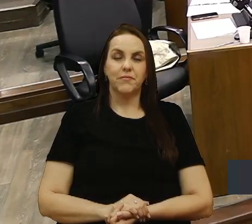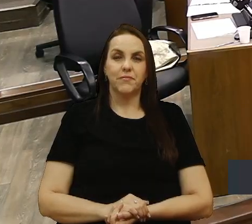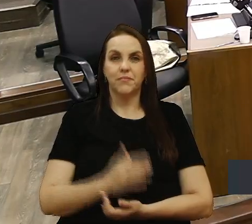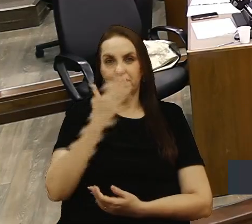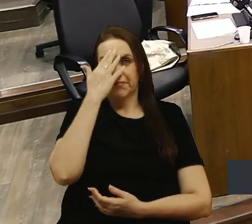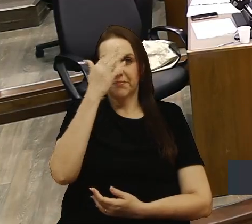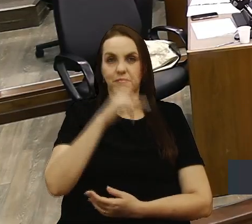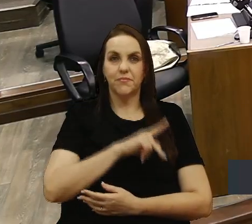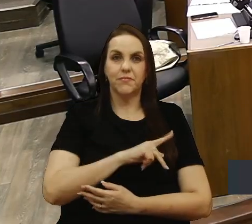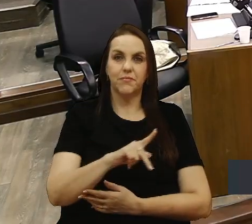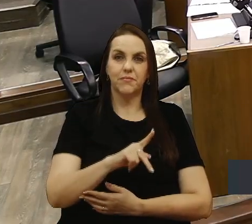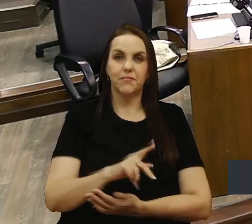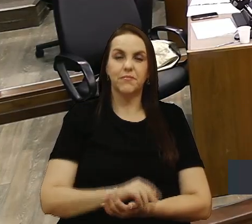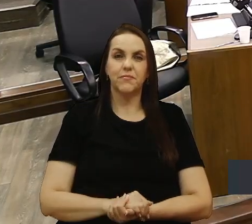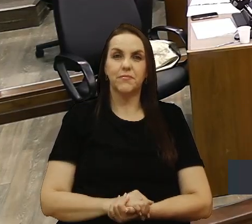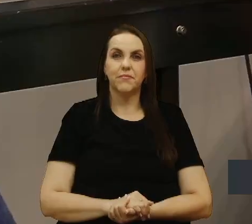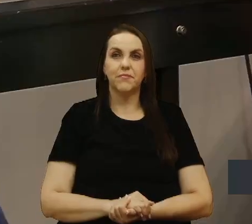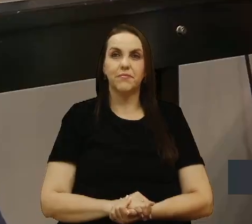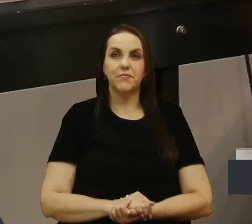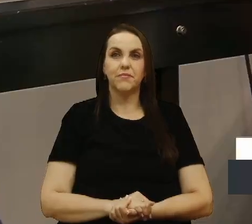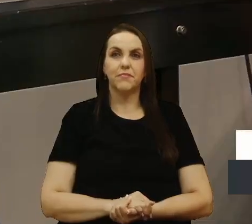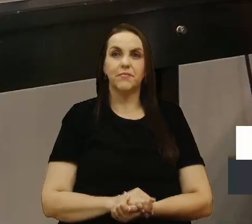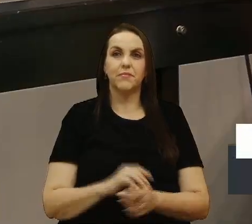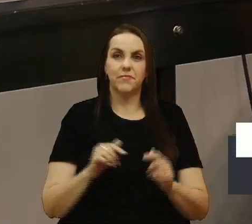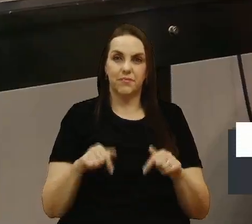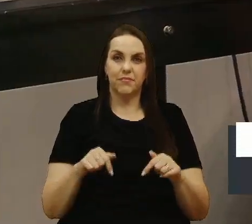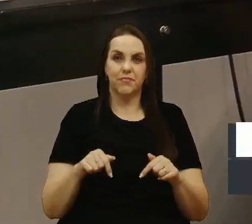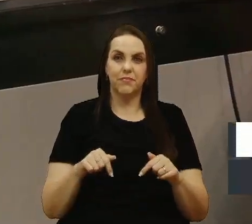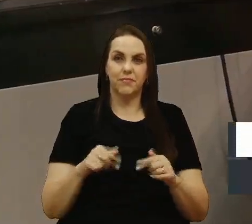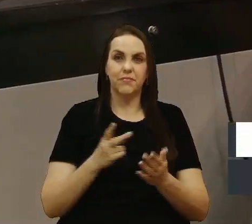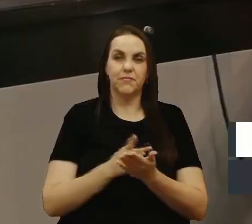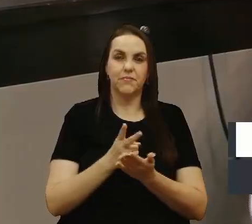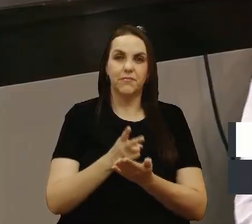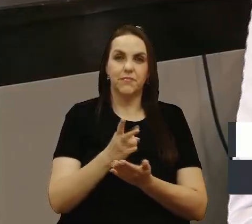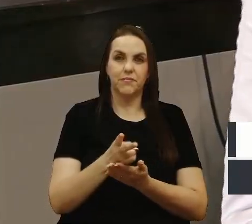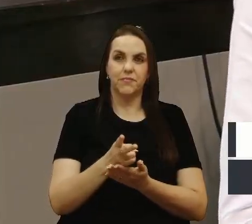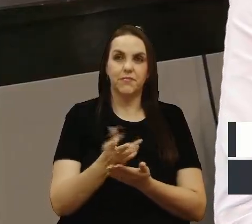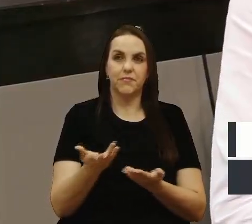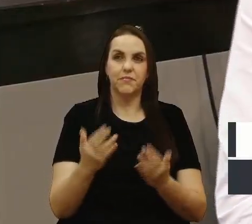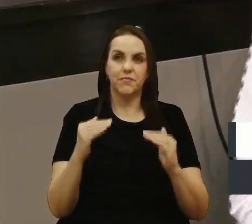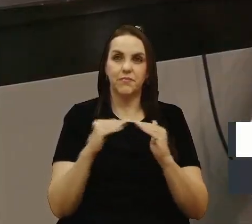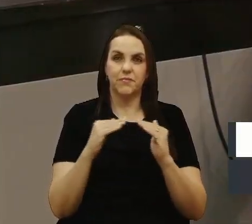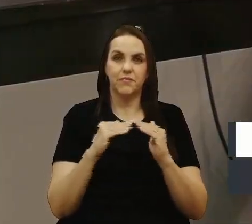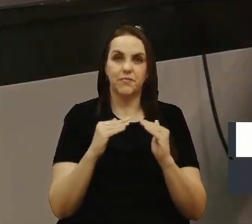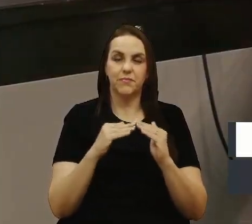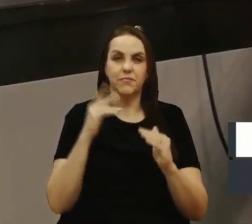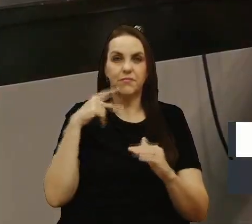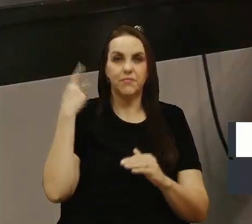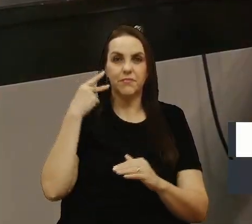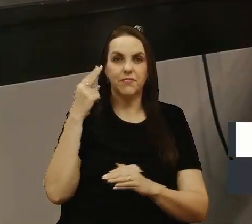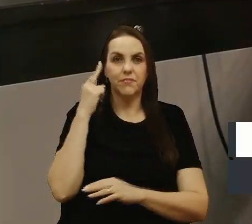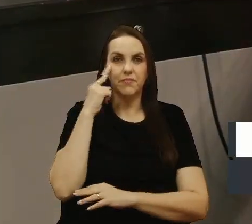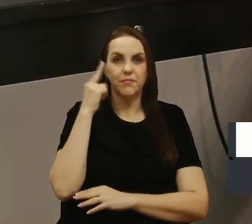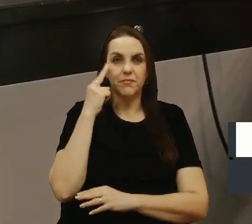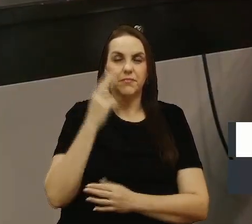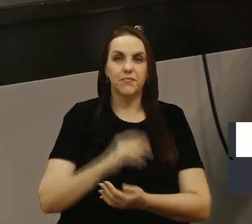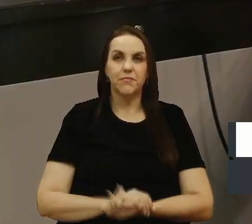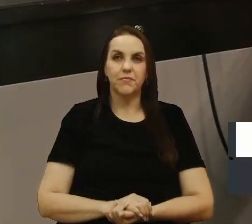Obrigado, presidente. Aqui a gente vai seguir na mesma linha, concordando com o vereador Fantinel. Sandro Fantinel aqui, a